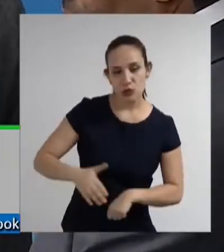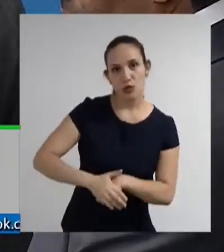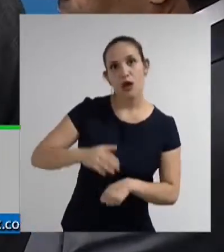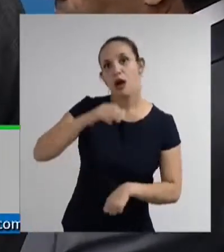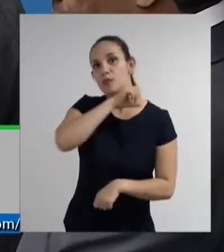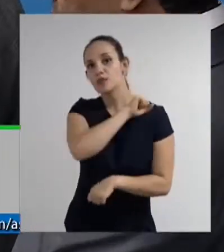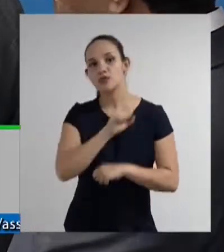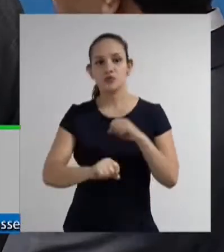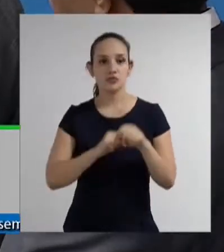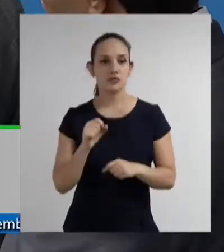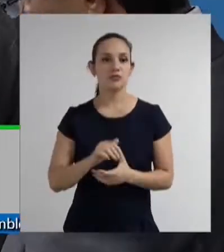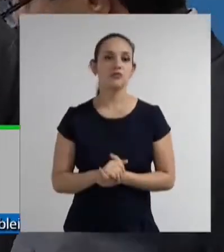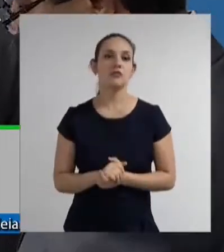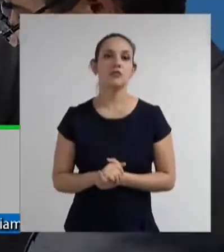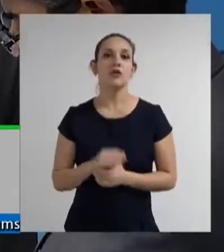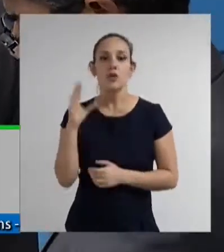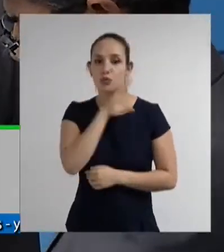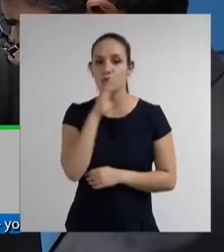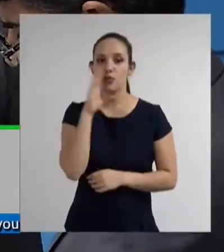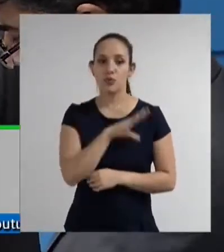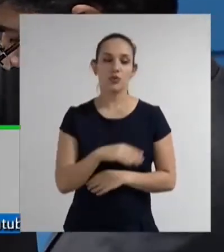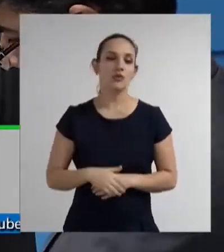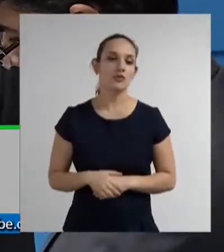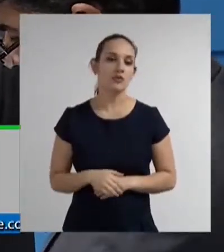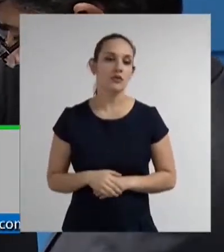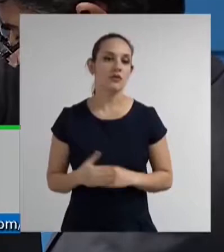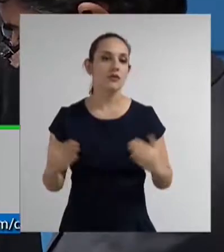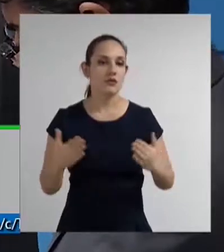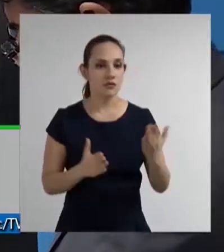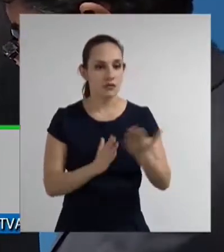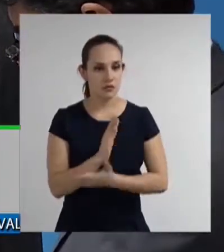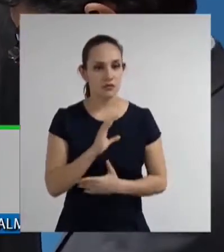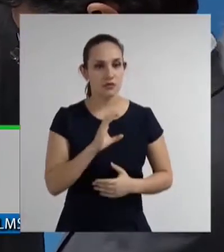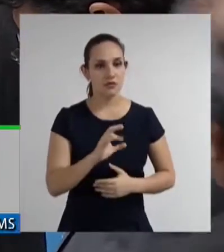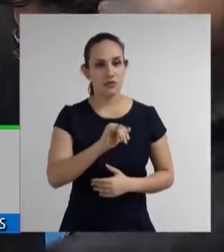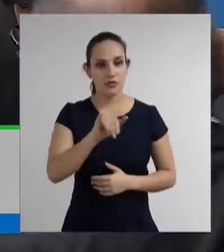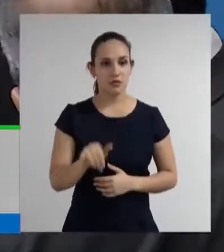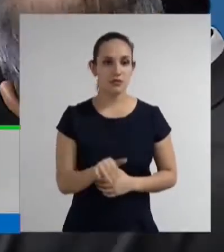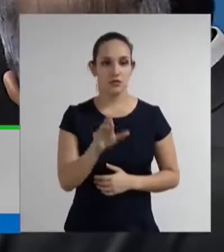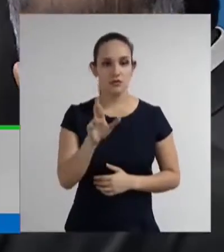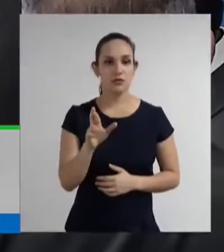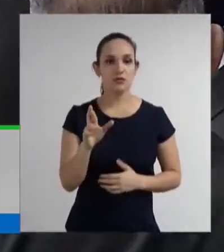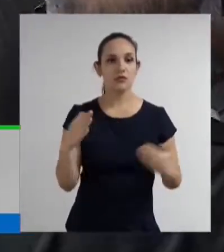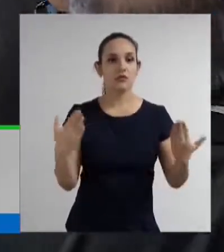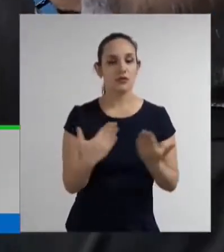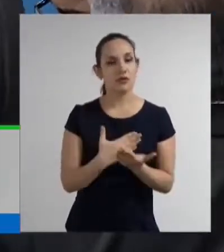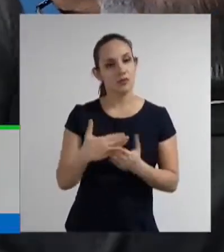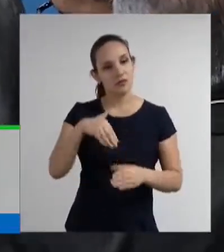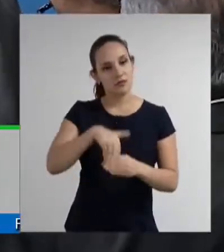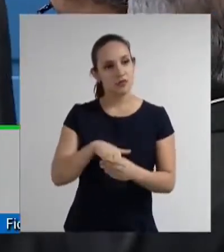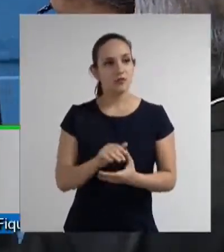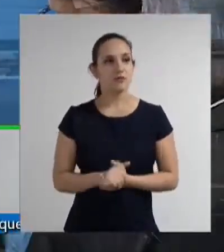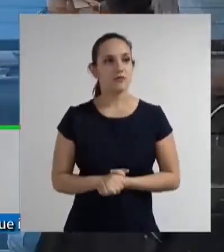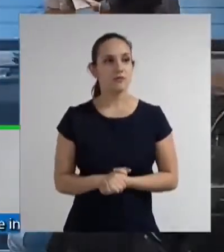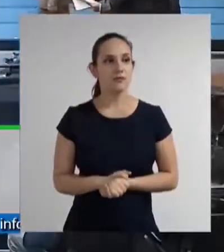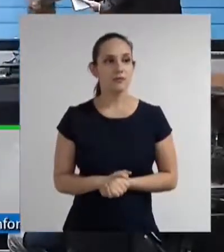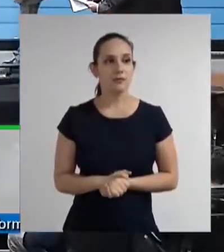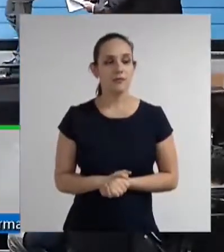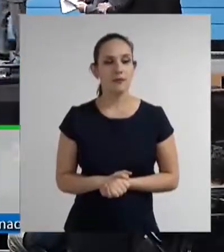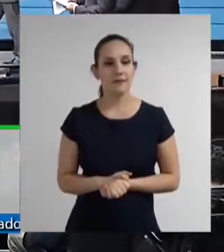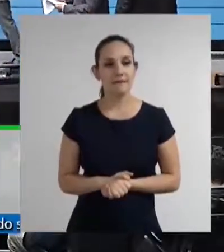justificar a celeridade e a urgência do projeto. Portanto, aprovado pela CCJ, eu submeto o projeto a Vossa Excelência.